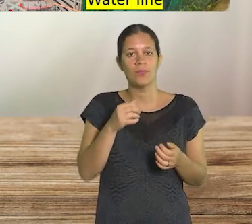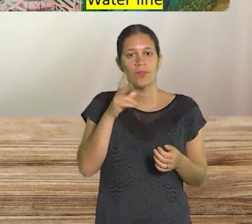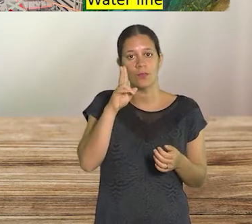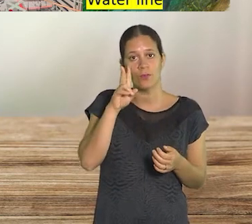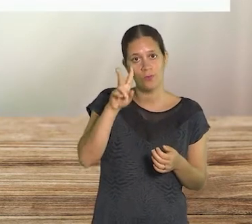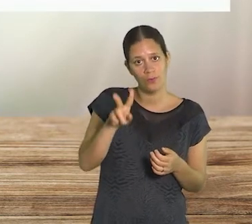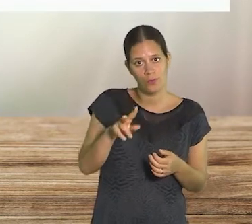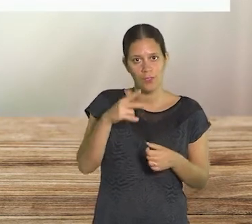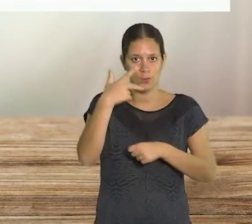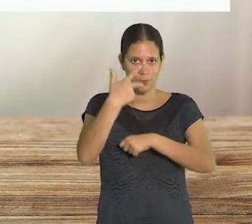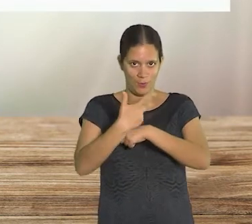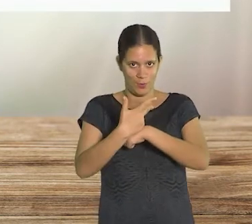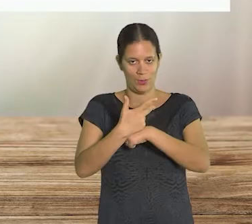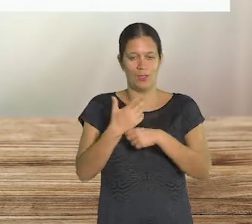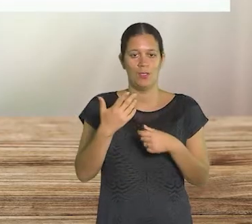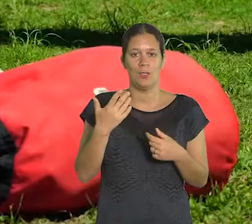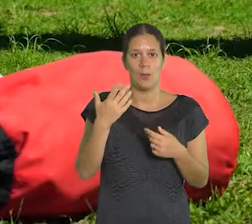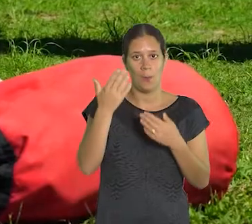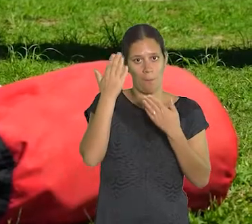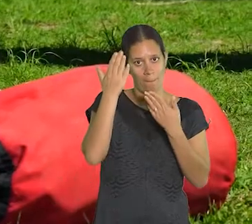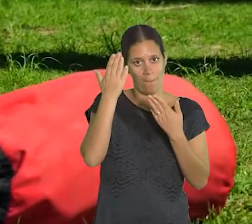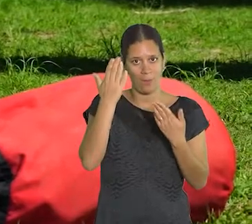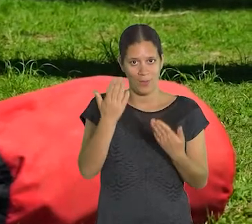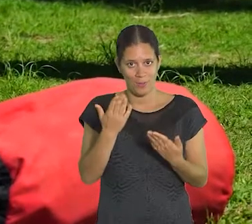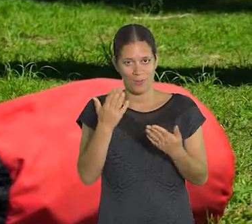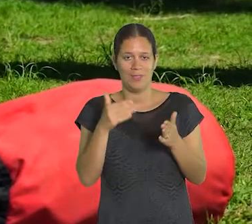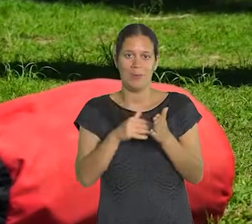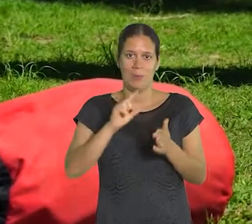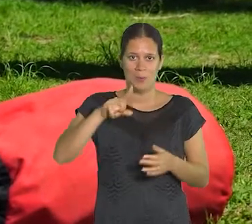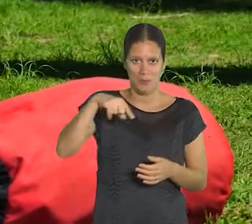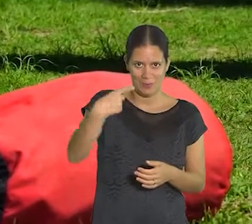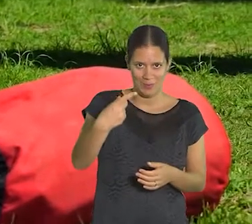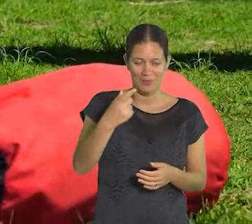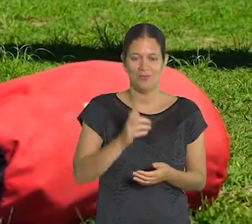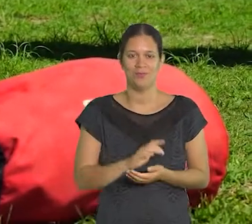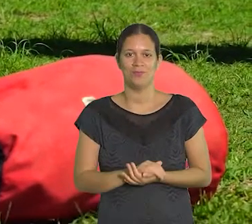vídeo, depois nós voltamos aí para a prática.